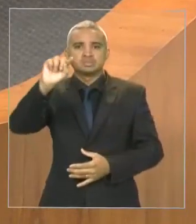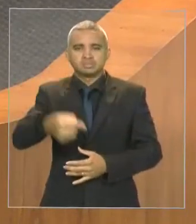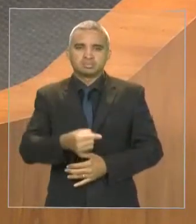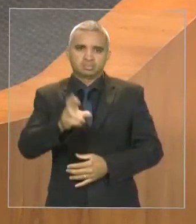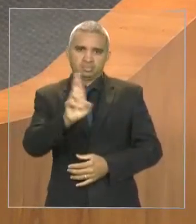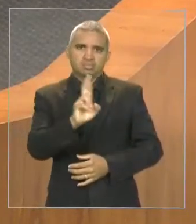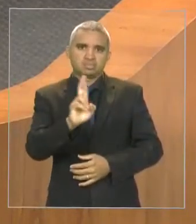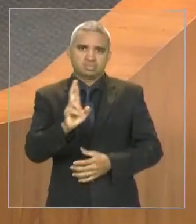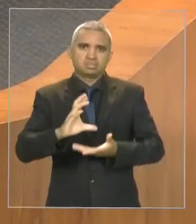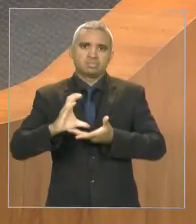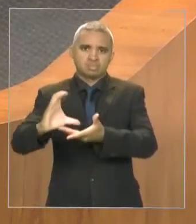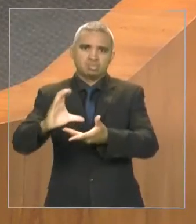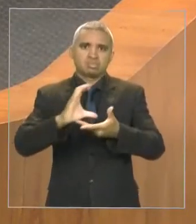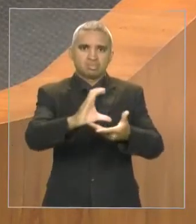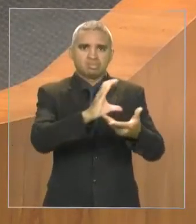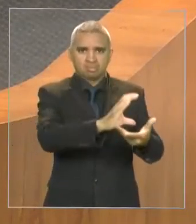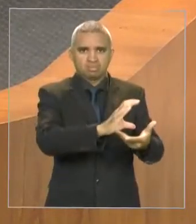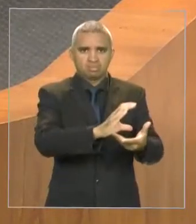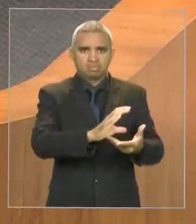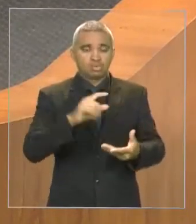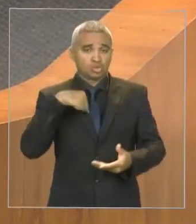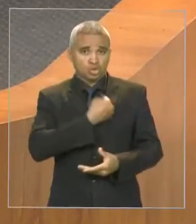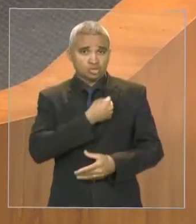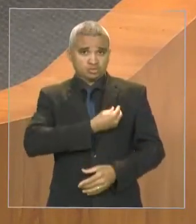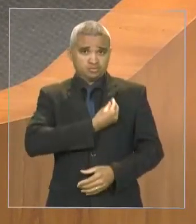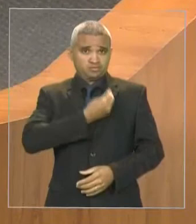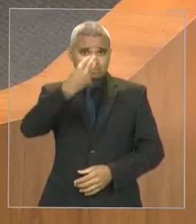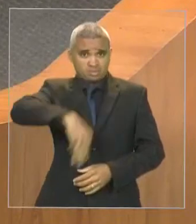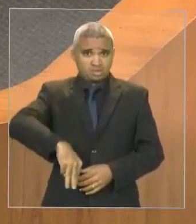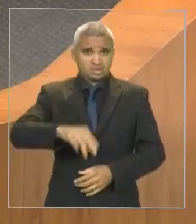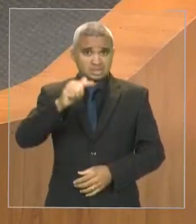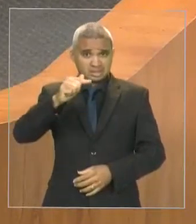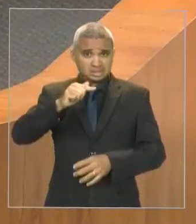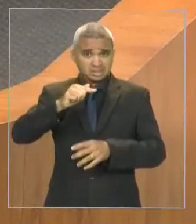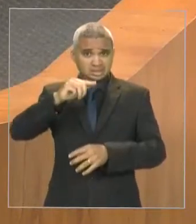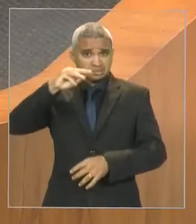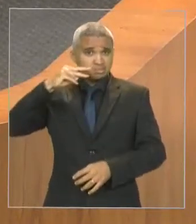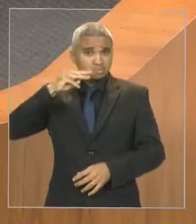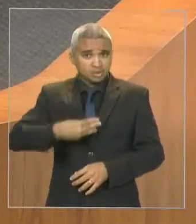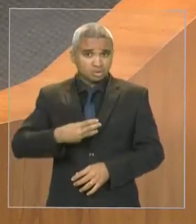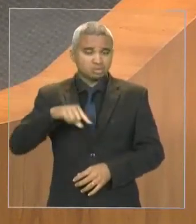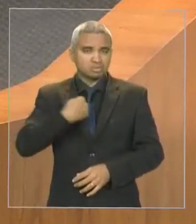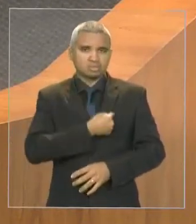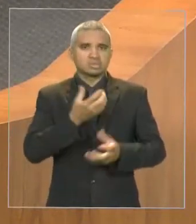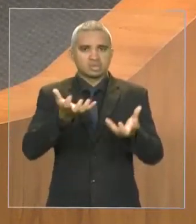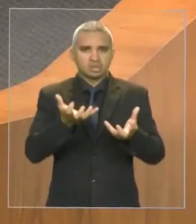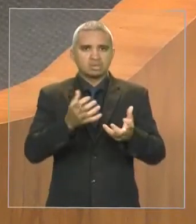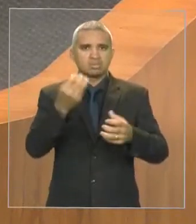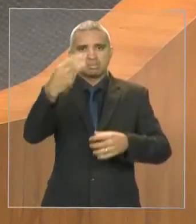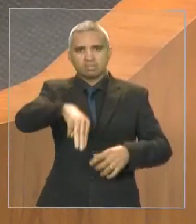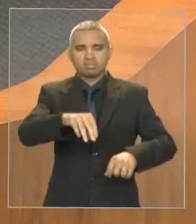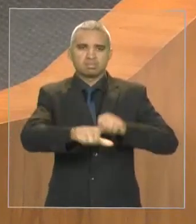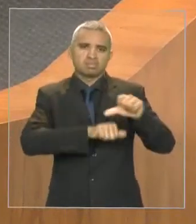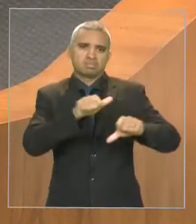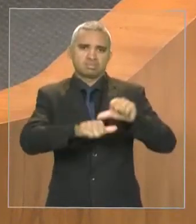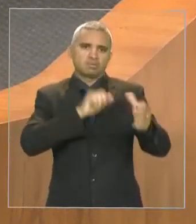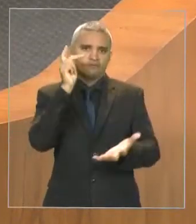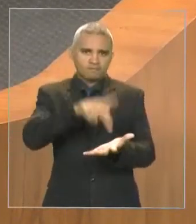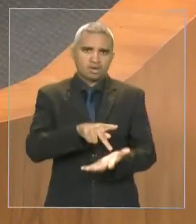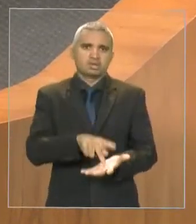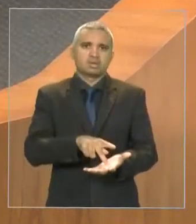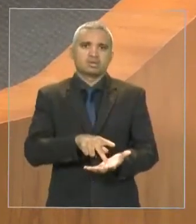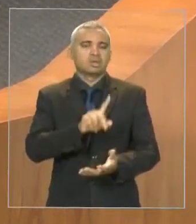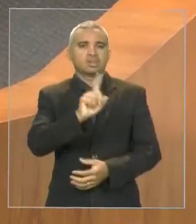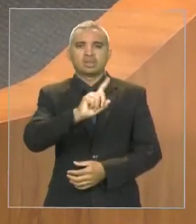milhões de maranhenses, quer o Maranhão de verdade, quer o Maranhão realmente sendo transformado, não o Maranhão da propaganda enganosa, não o Maranhão da